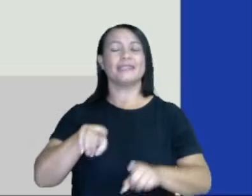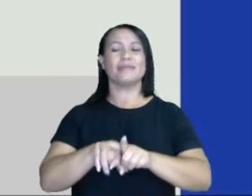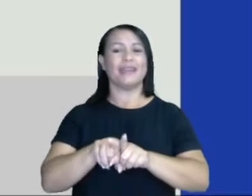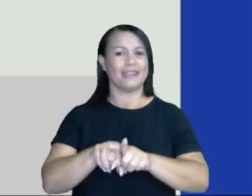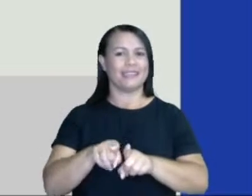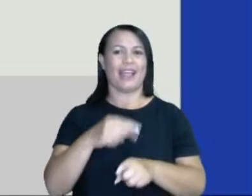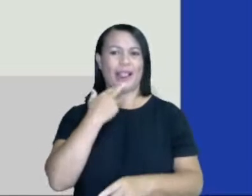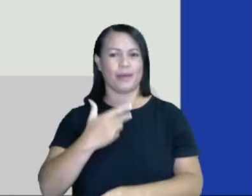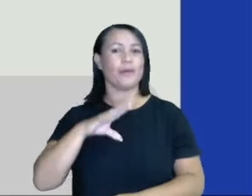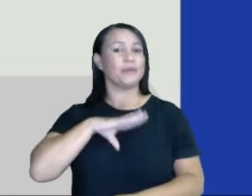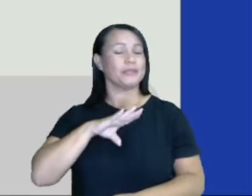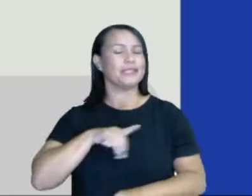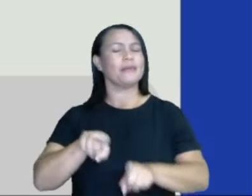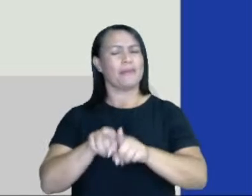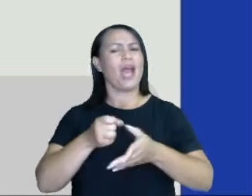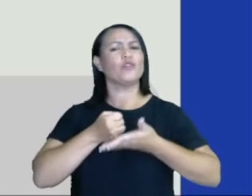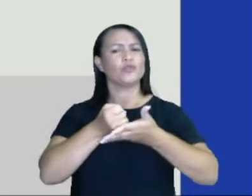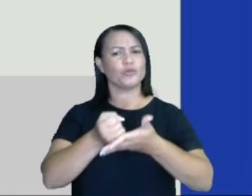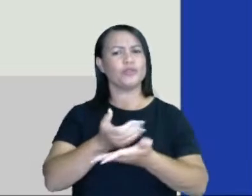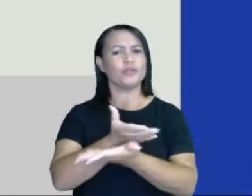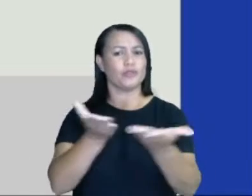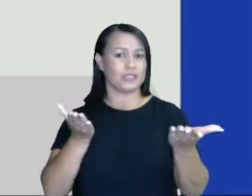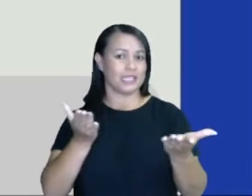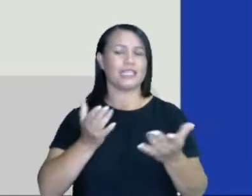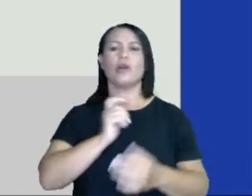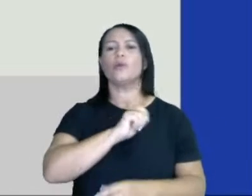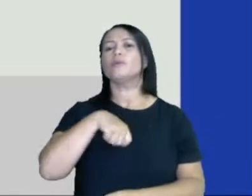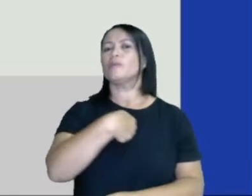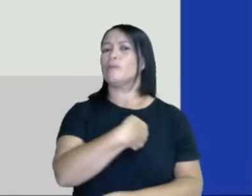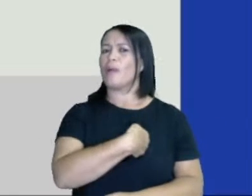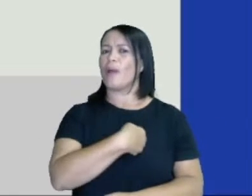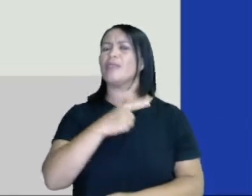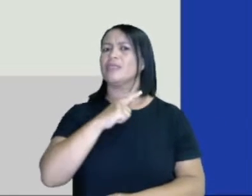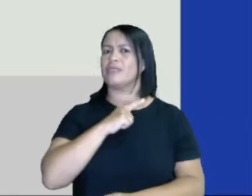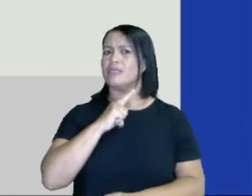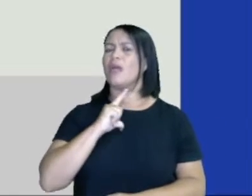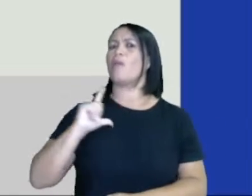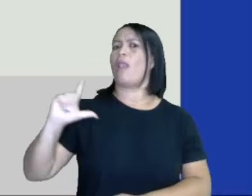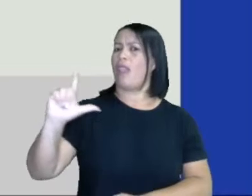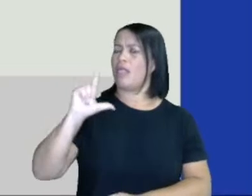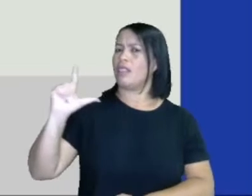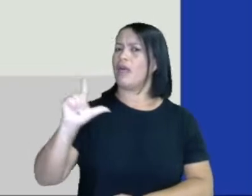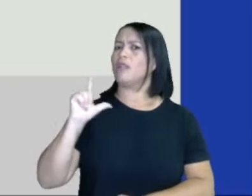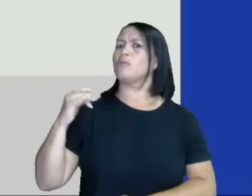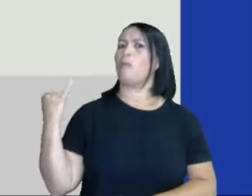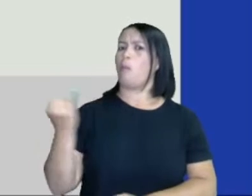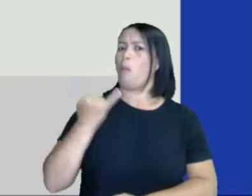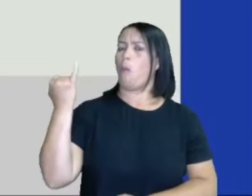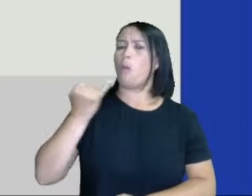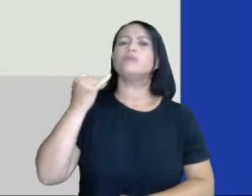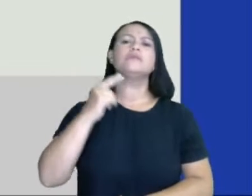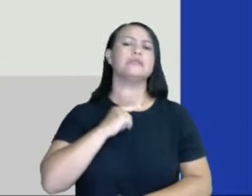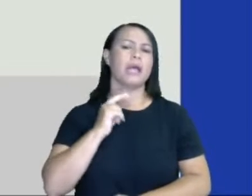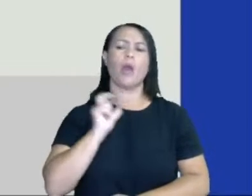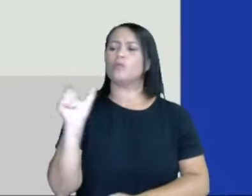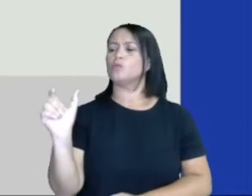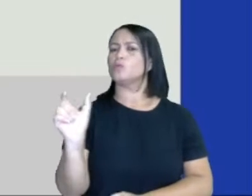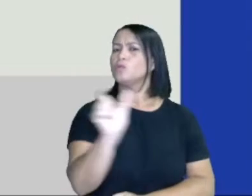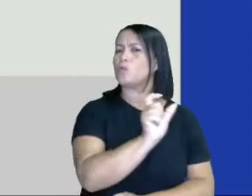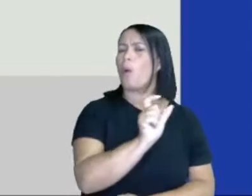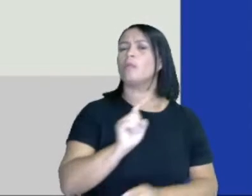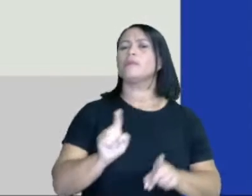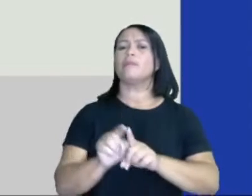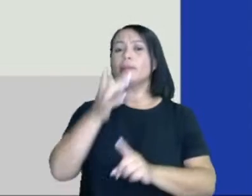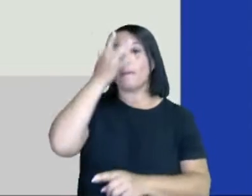vocês, né? O espanhol, ele tem uma literatura muito rica, né? Nós temos nomes importantes